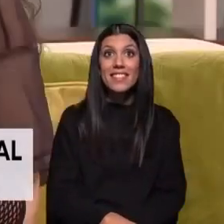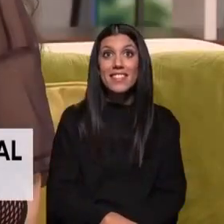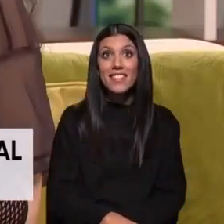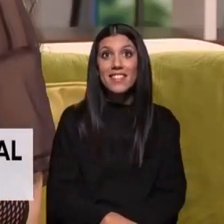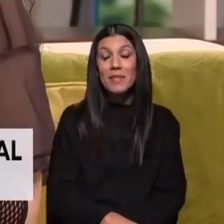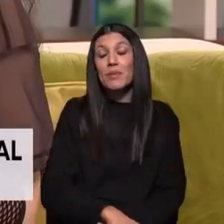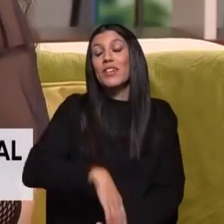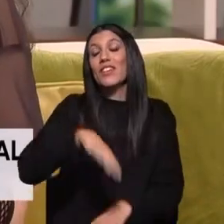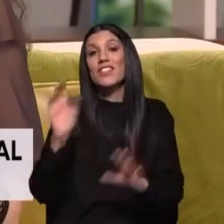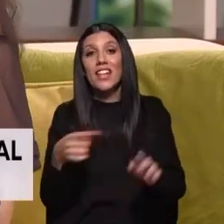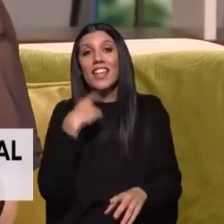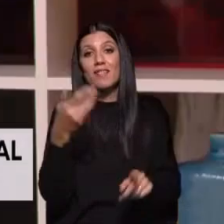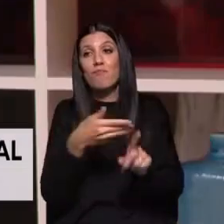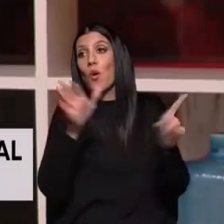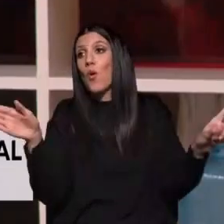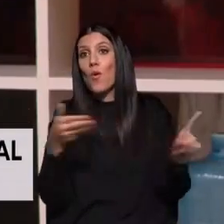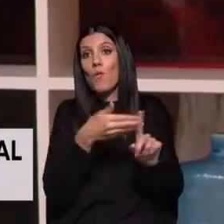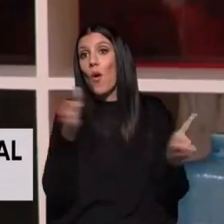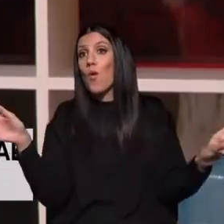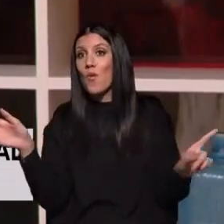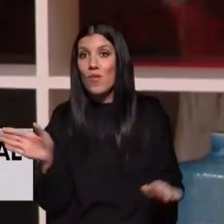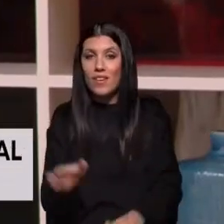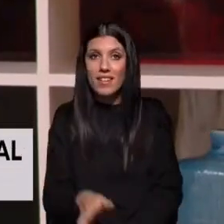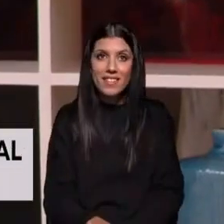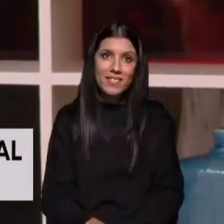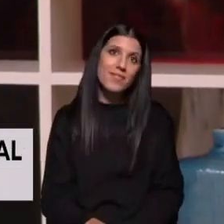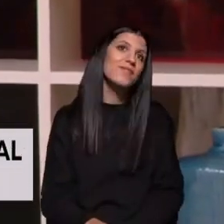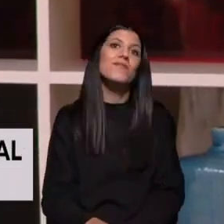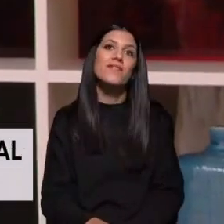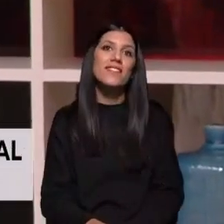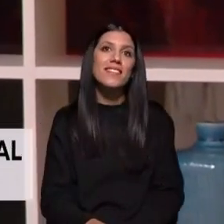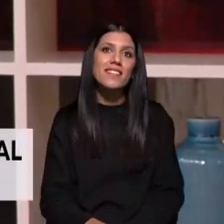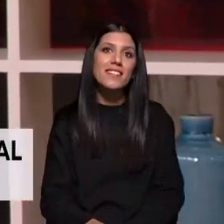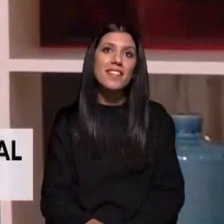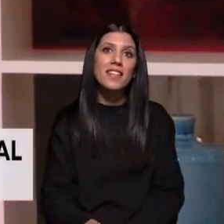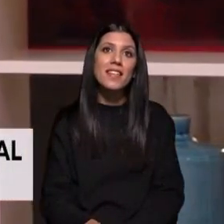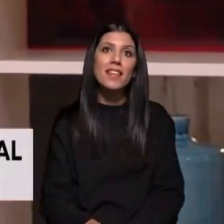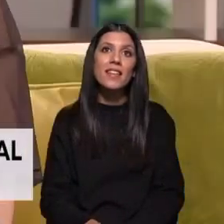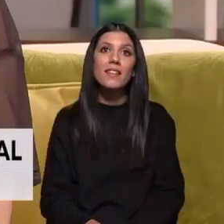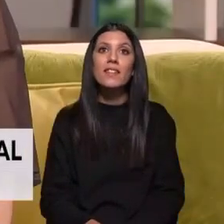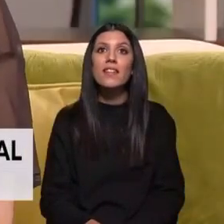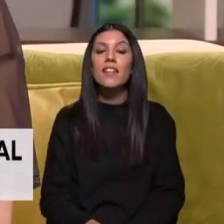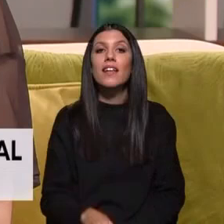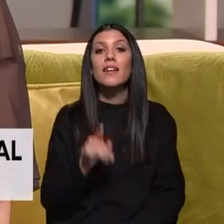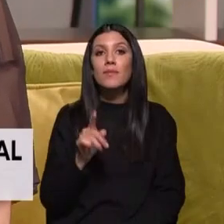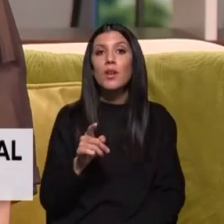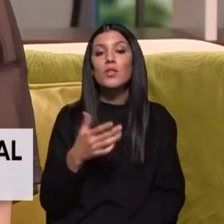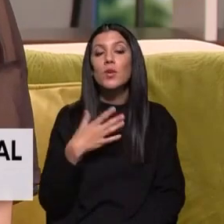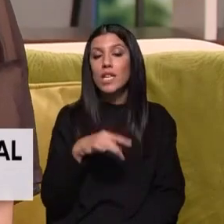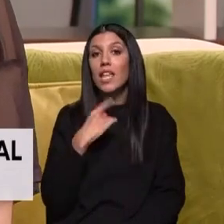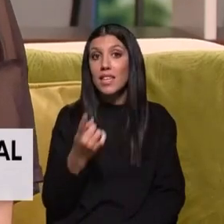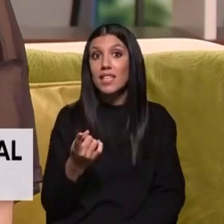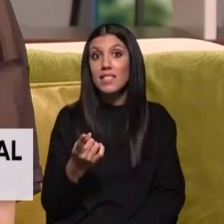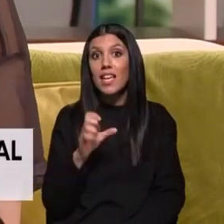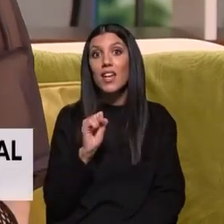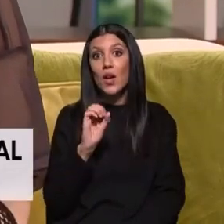Arca de Noé? Ai, menina! Até a última! Exato, era isso que eu queria dizer, era